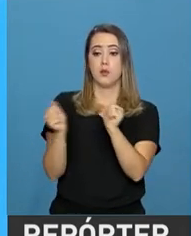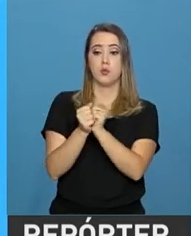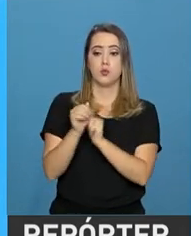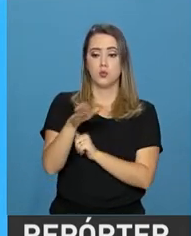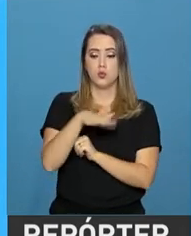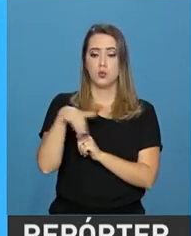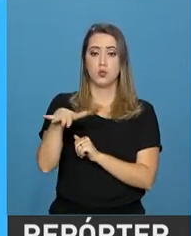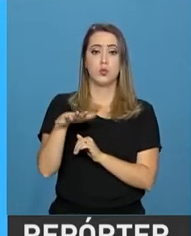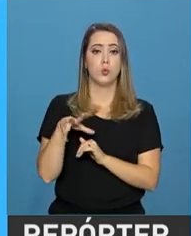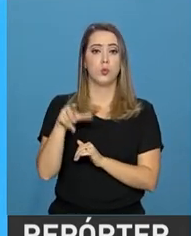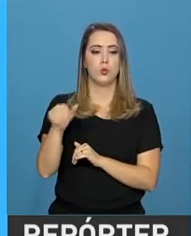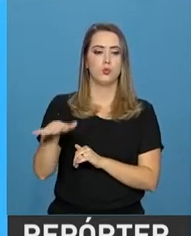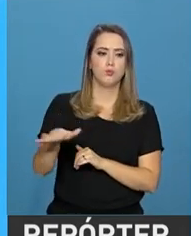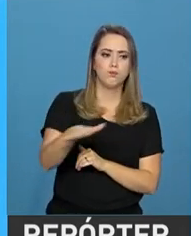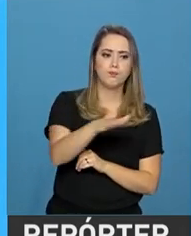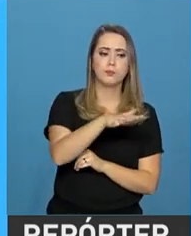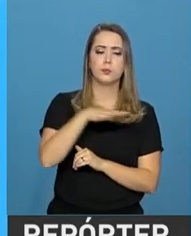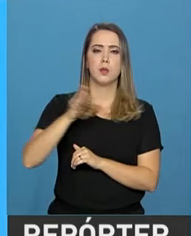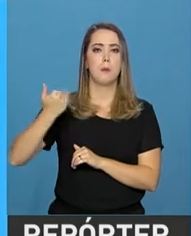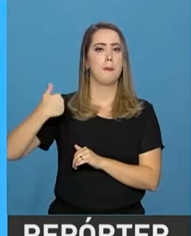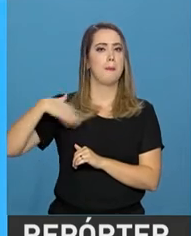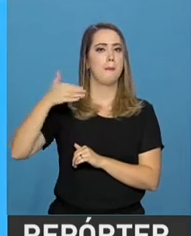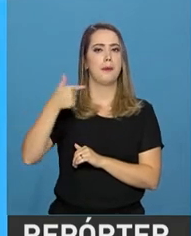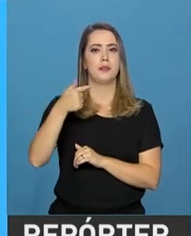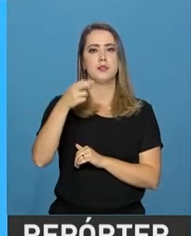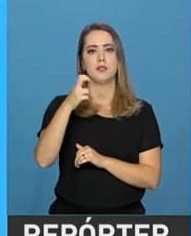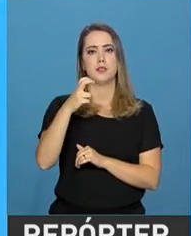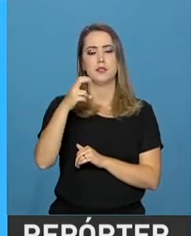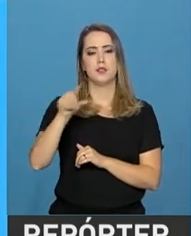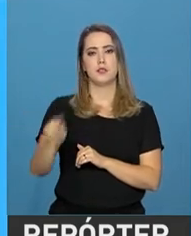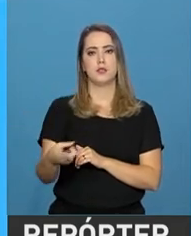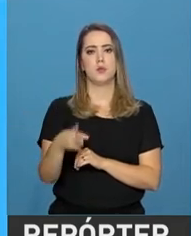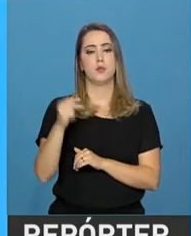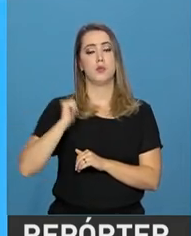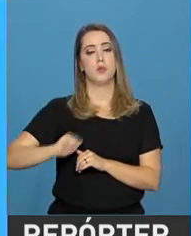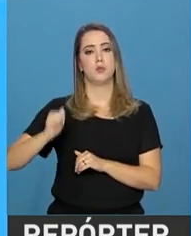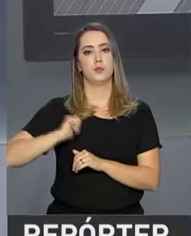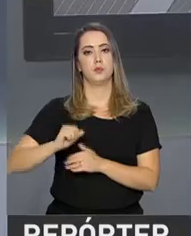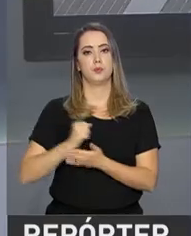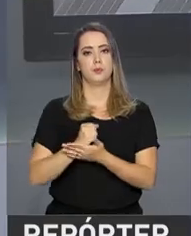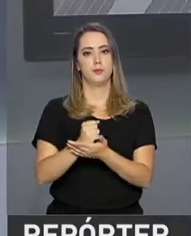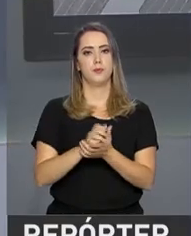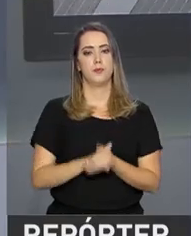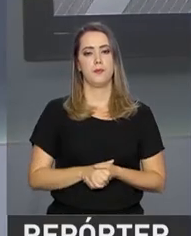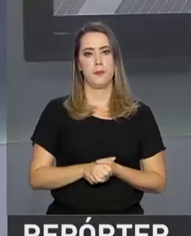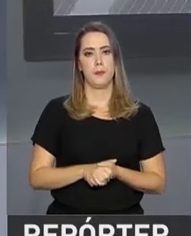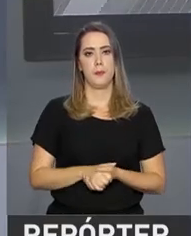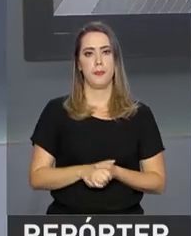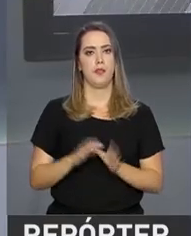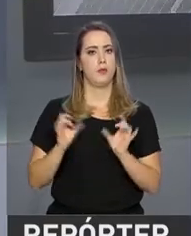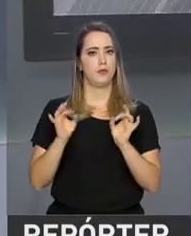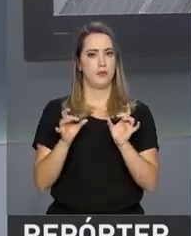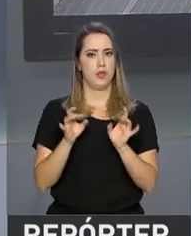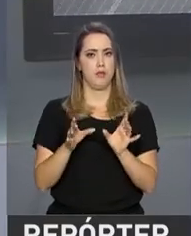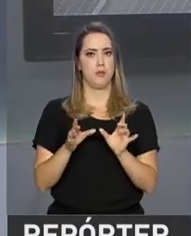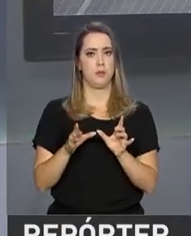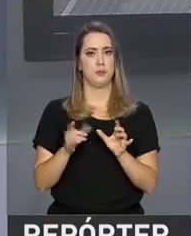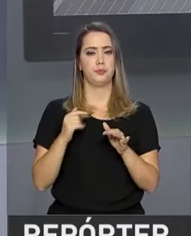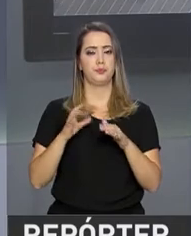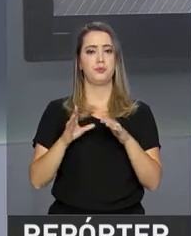efeito de bolsa a cada programa terá mais de 75 mil bolsas disponíveis o leilão de privatização